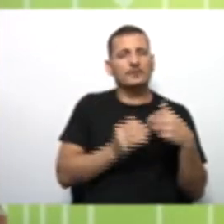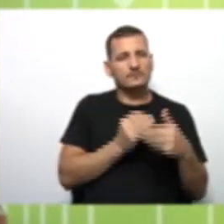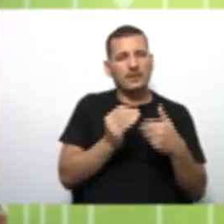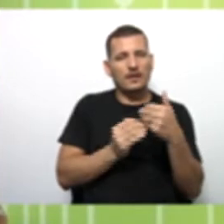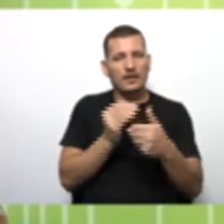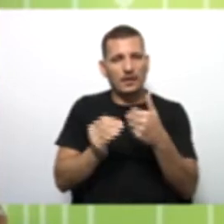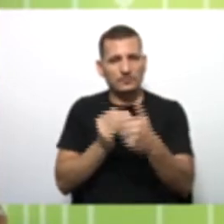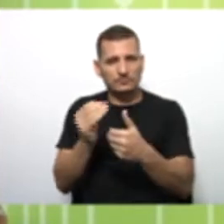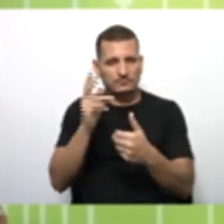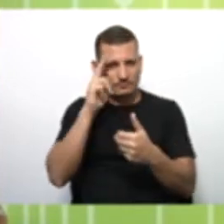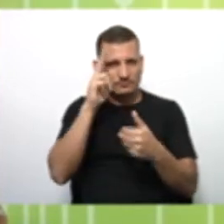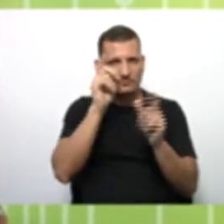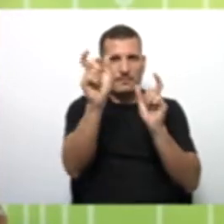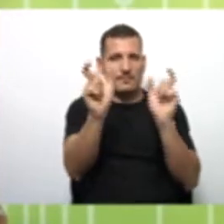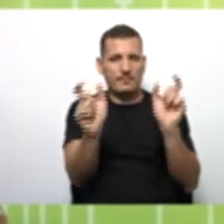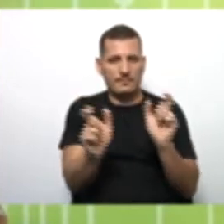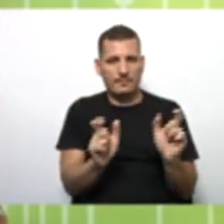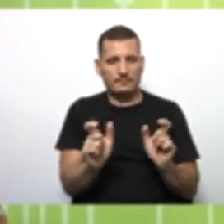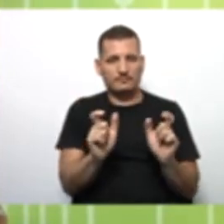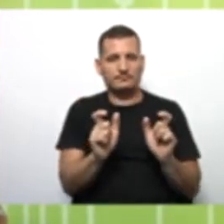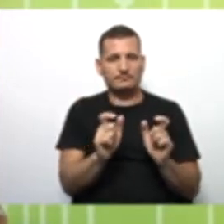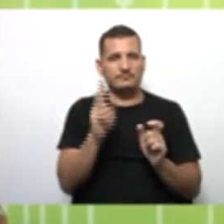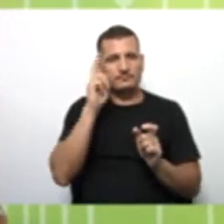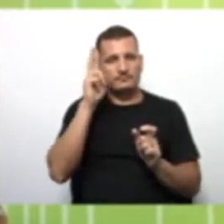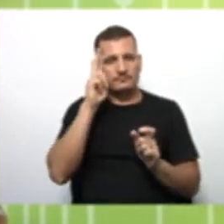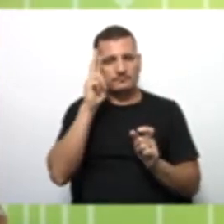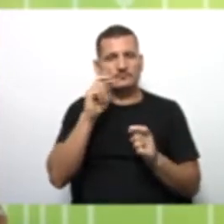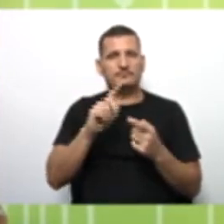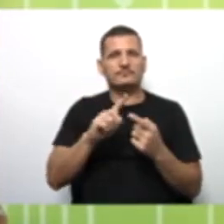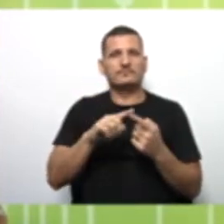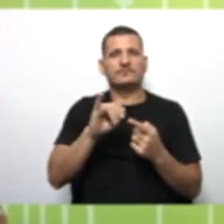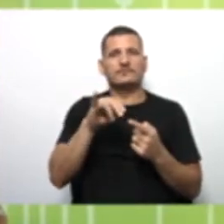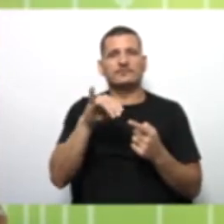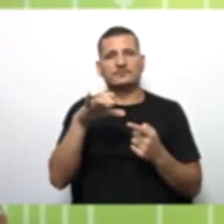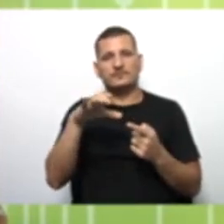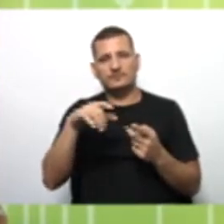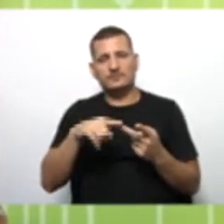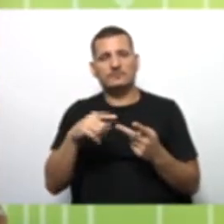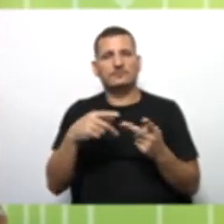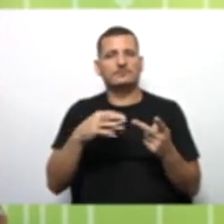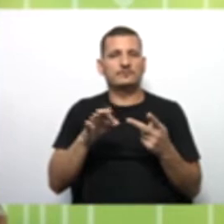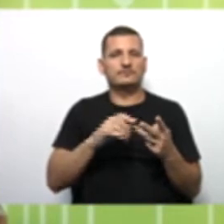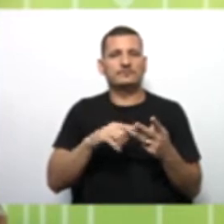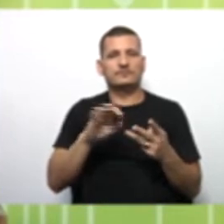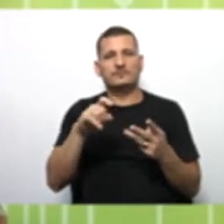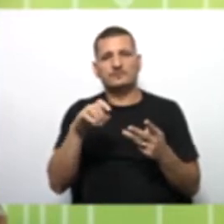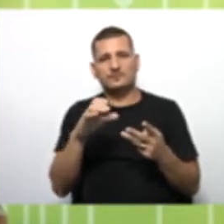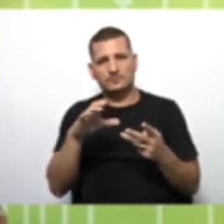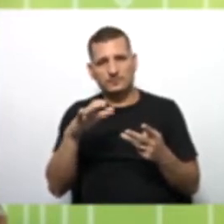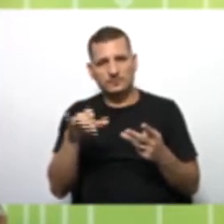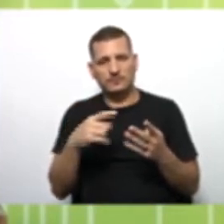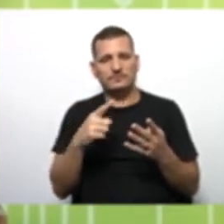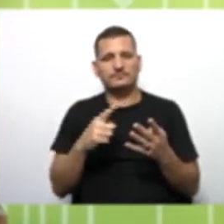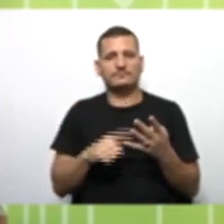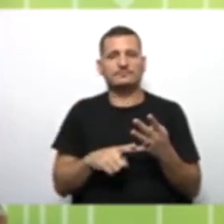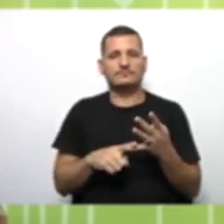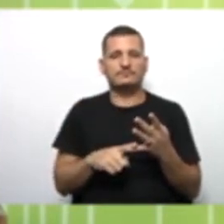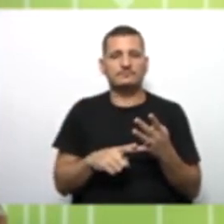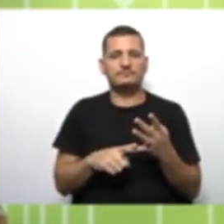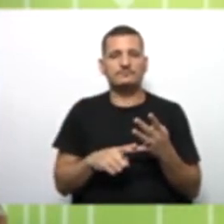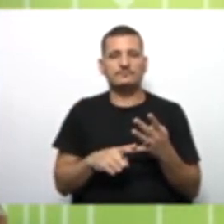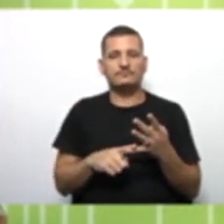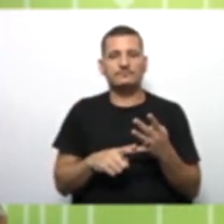nossa aula 1 do PMBOK. Vamos lembrar quais são? Iniciação, planejamento, execução, que aí a gente vai entrar no monitoramento e